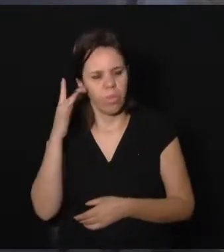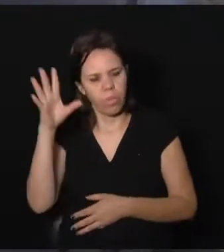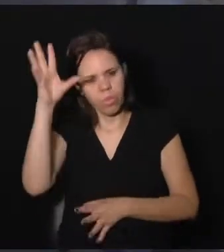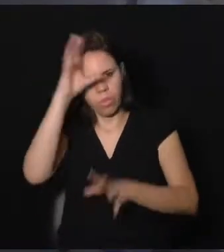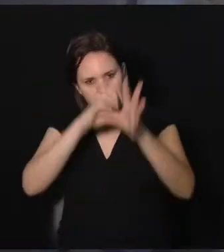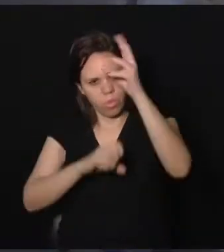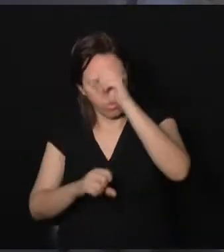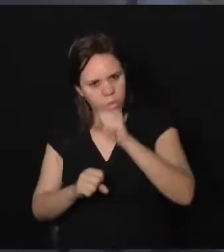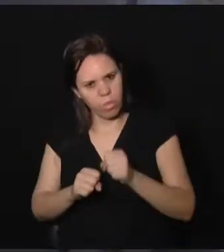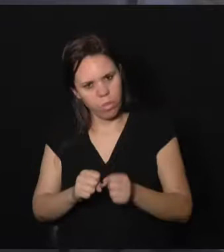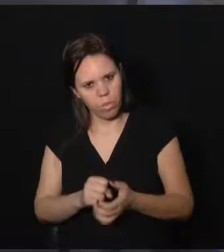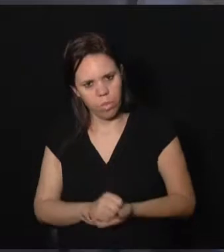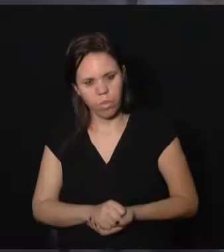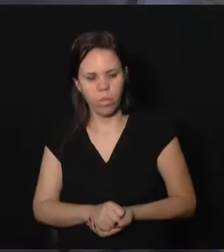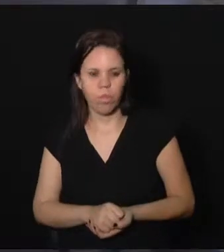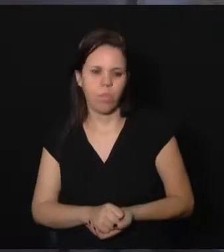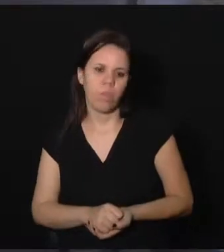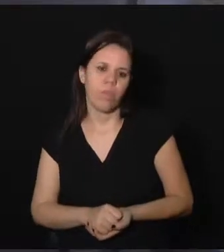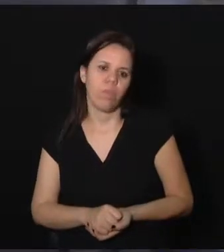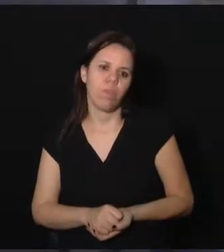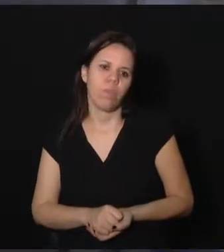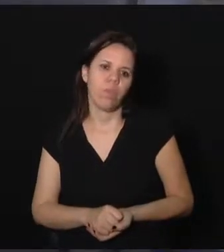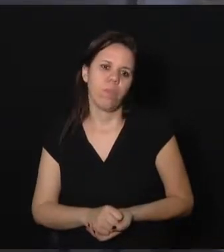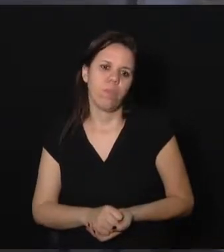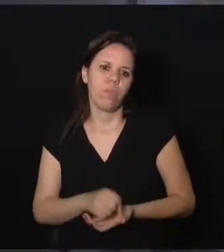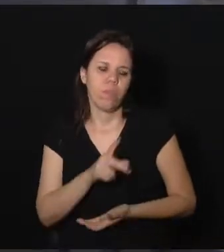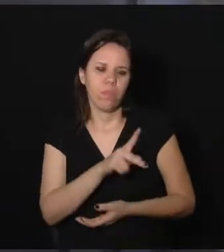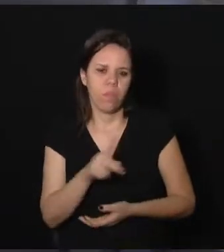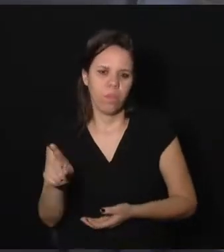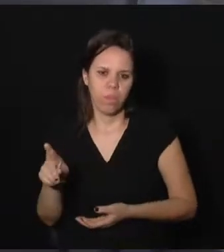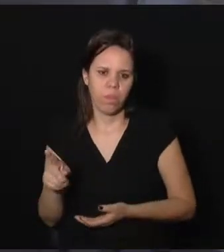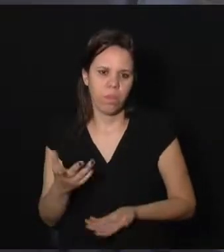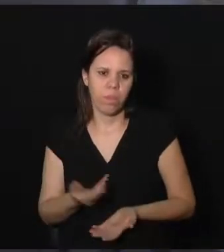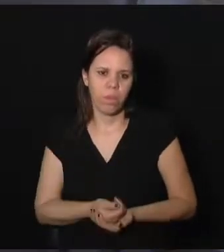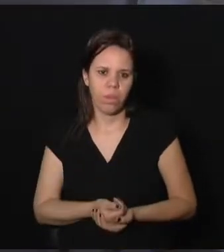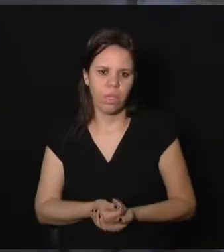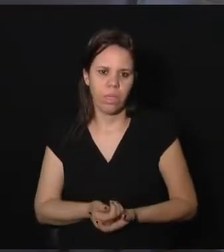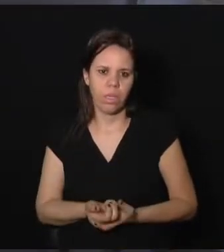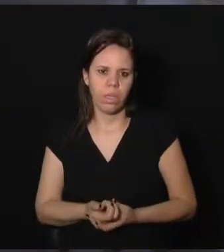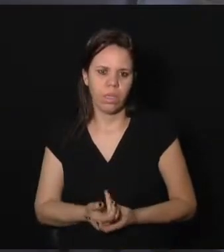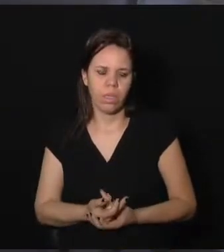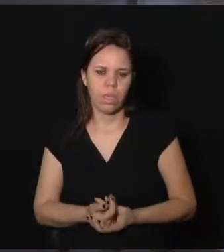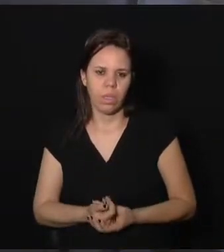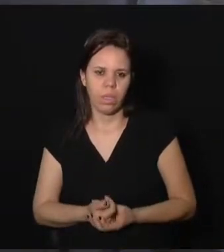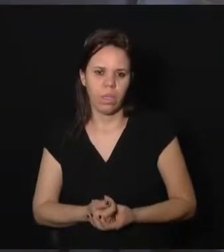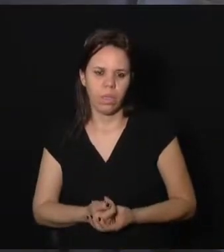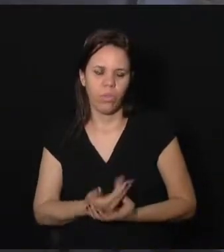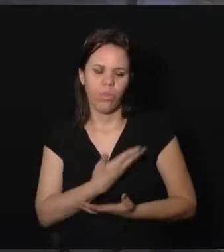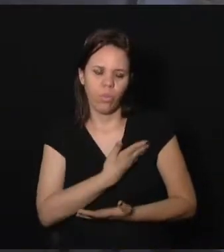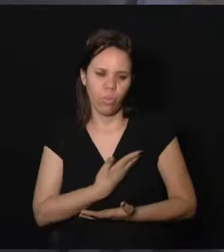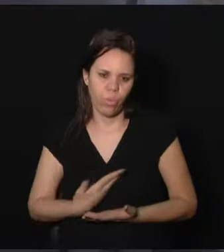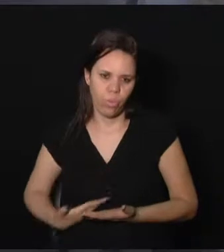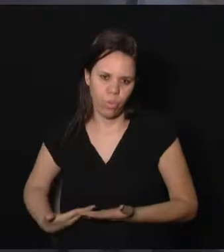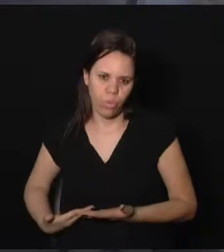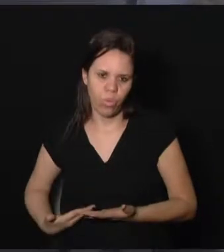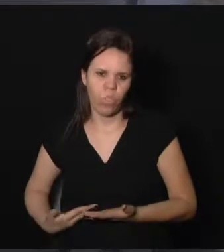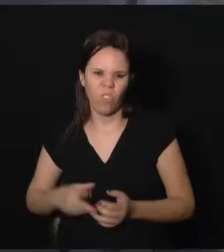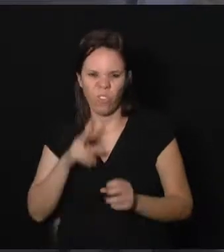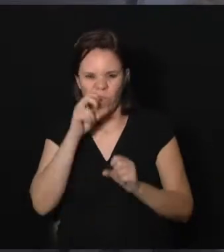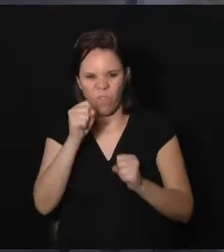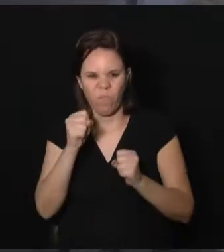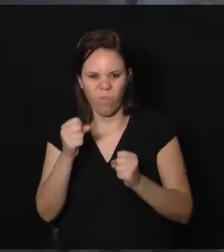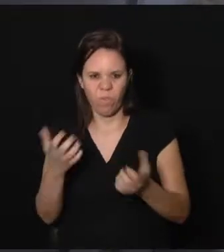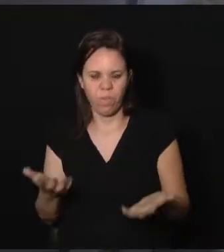com isso, que embora o presidencialismo seja um governo muito